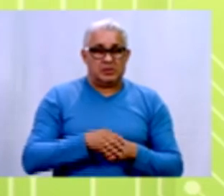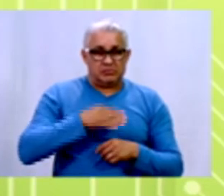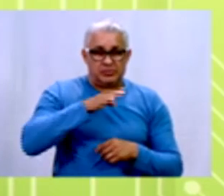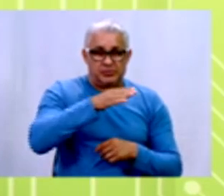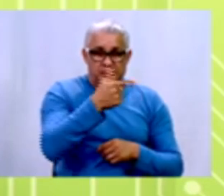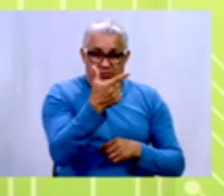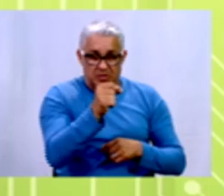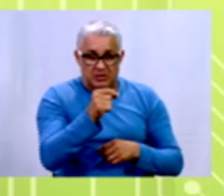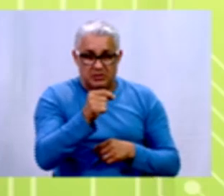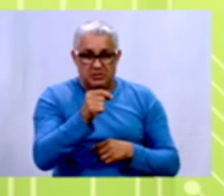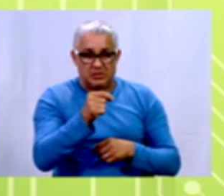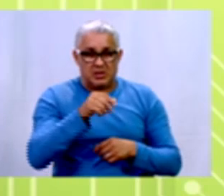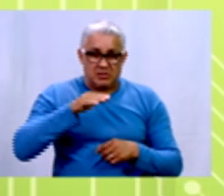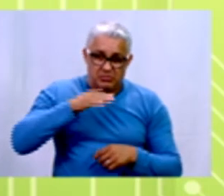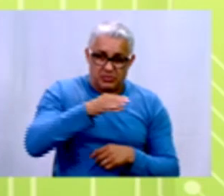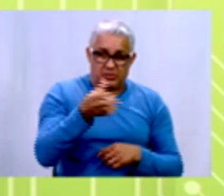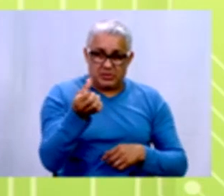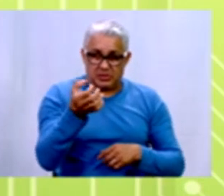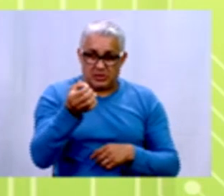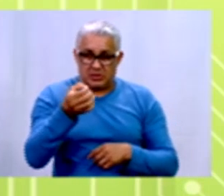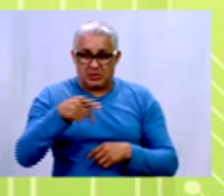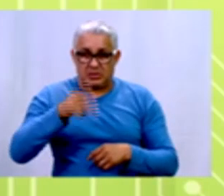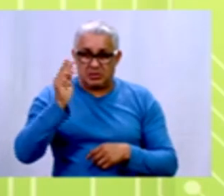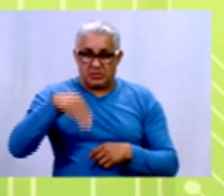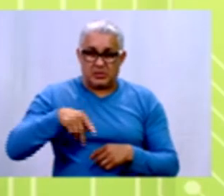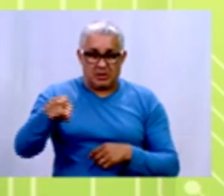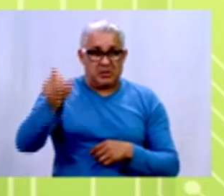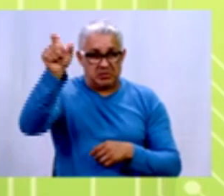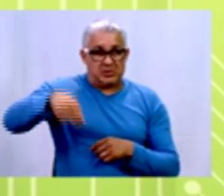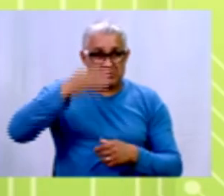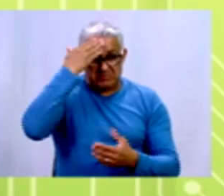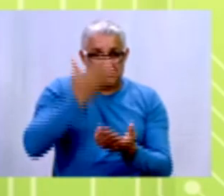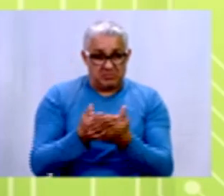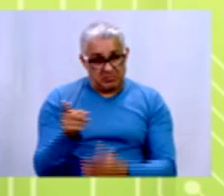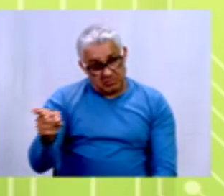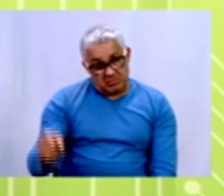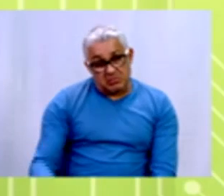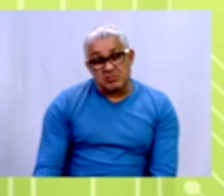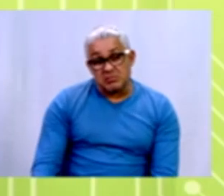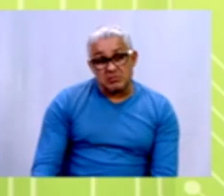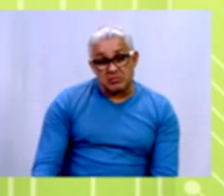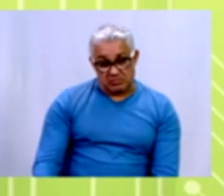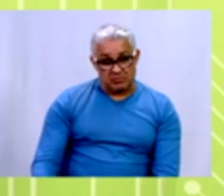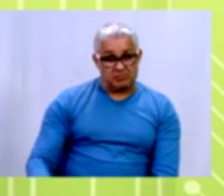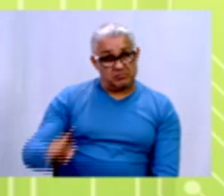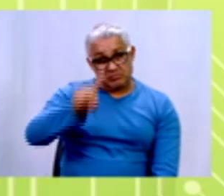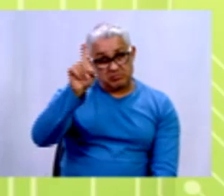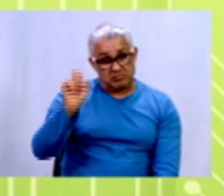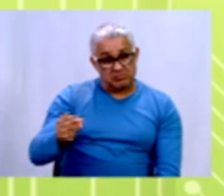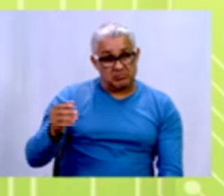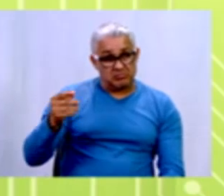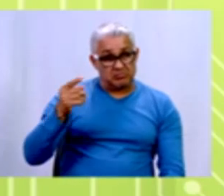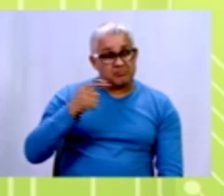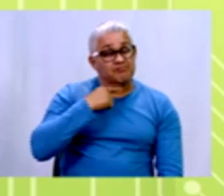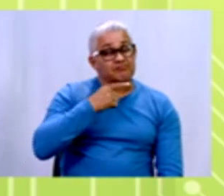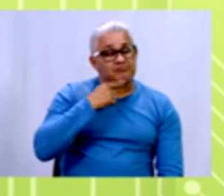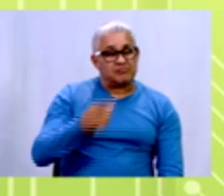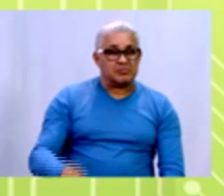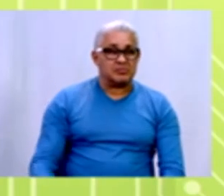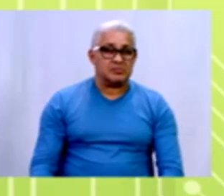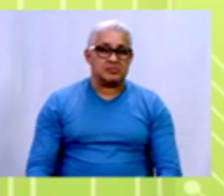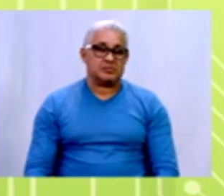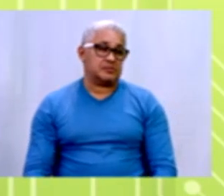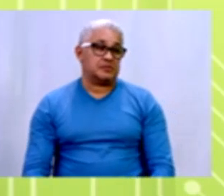rodou 60. O cliente vai acreditar? Vai ficar em dúvida. Agora, se em vez